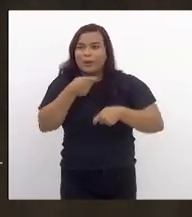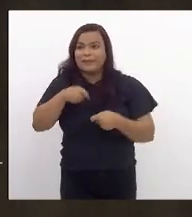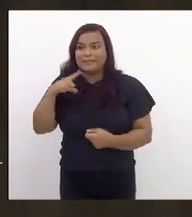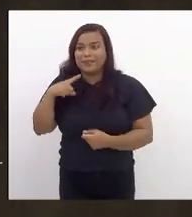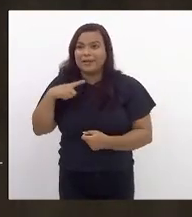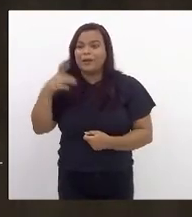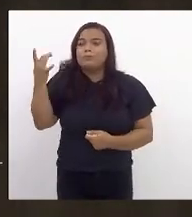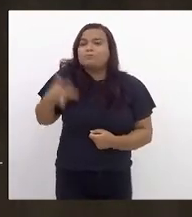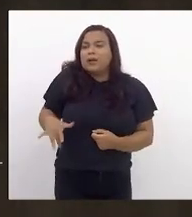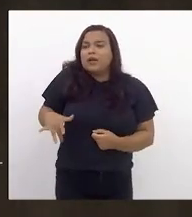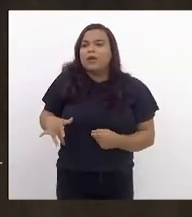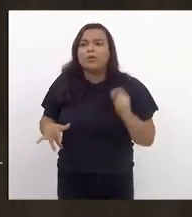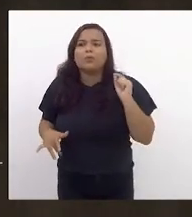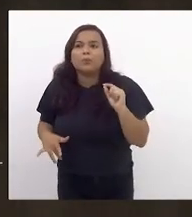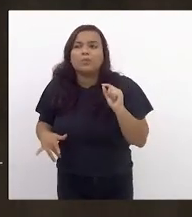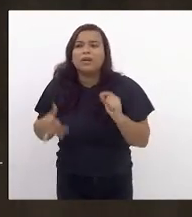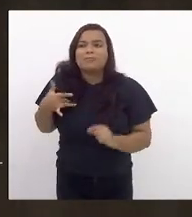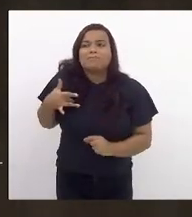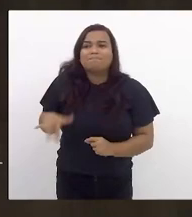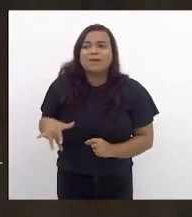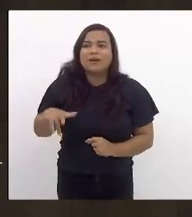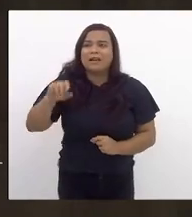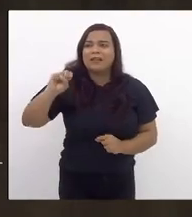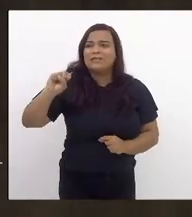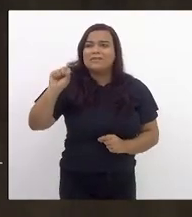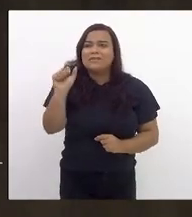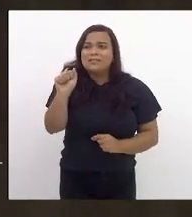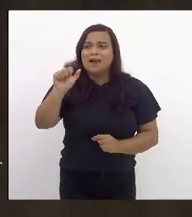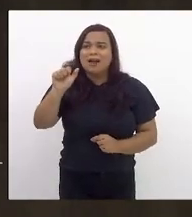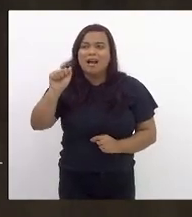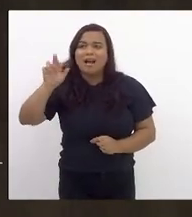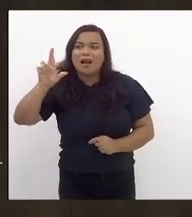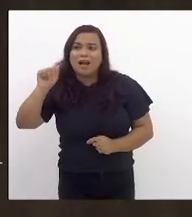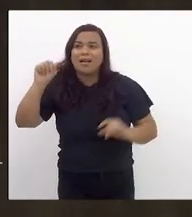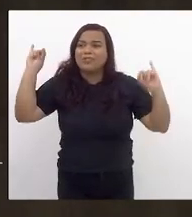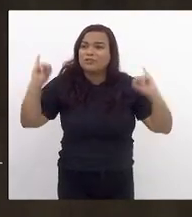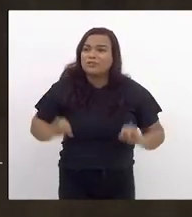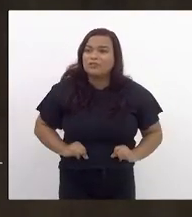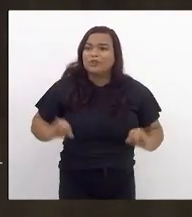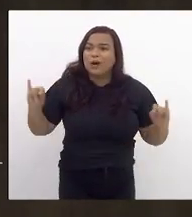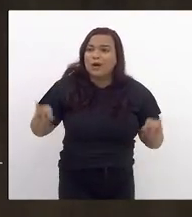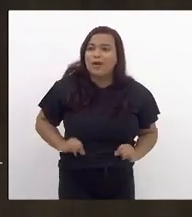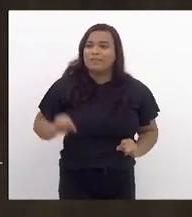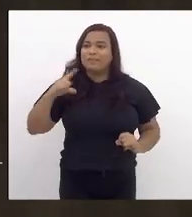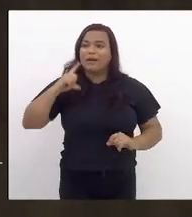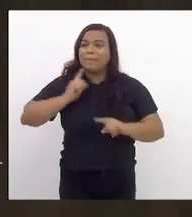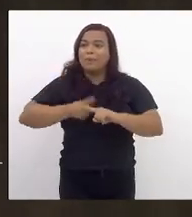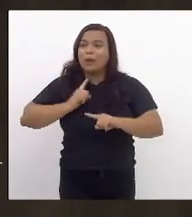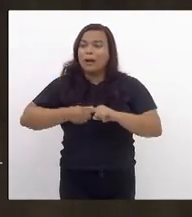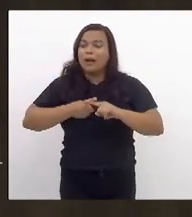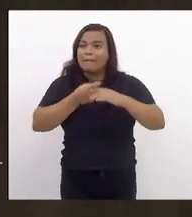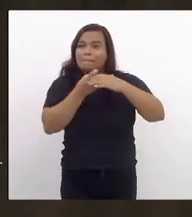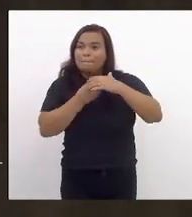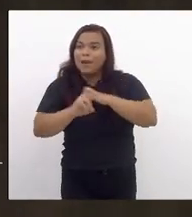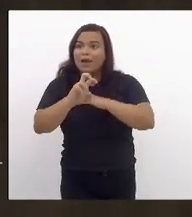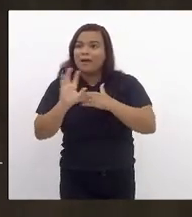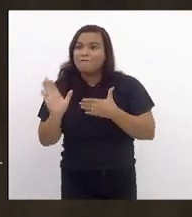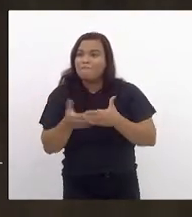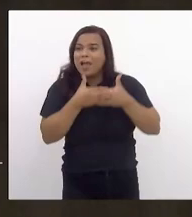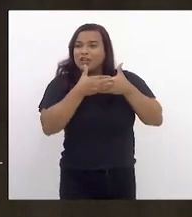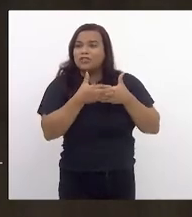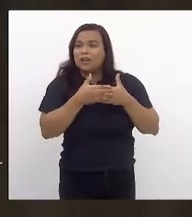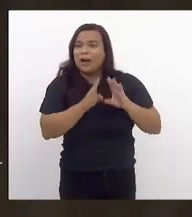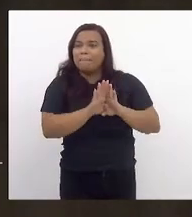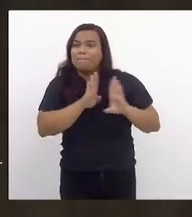infelizmente, a Saara está sofrendo porque o metrô Rio está fechando as portas de acesso